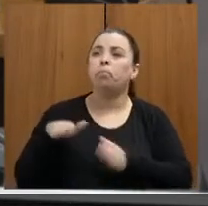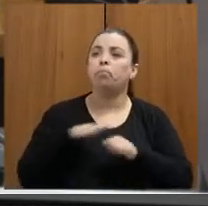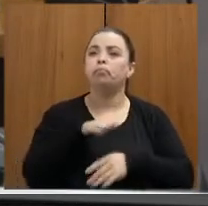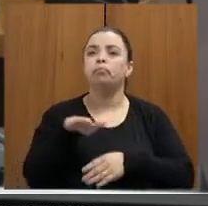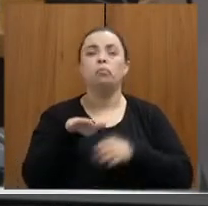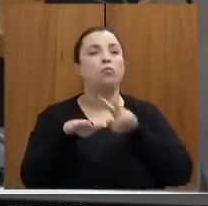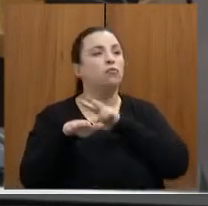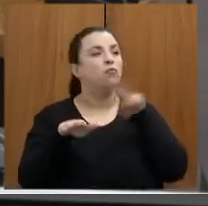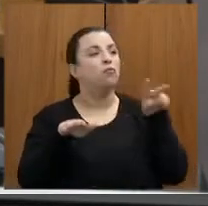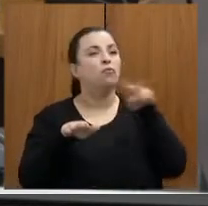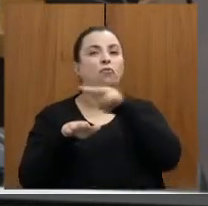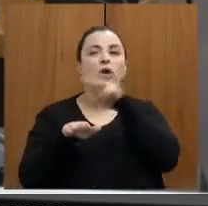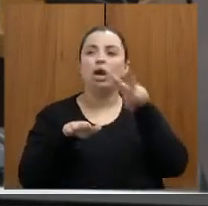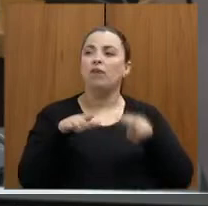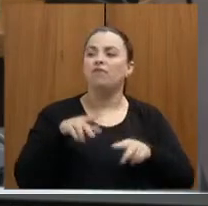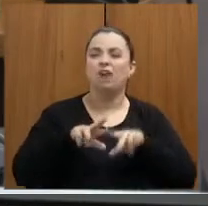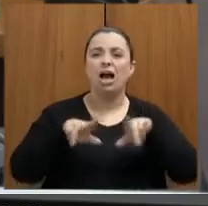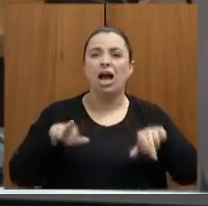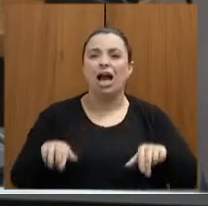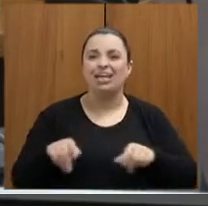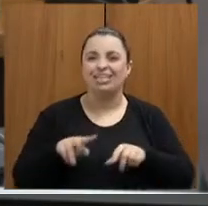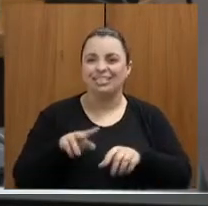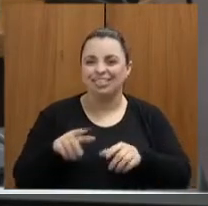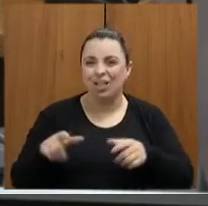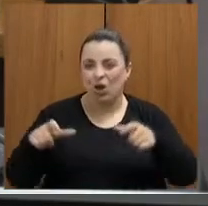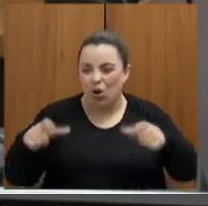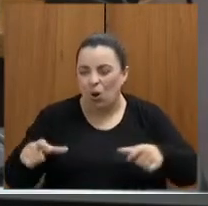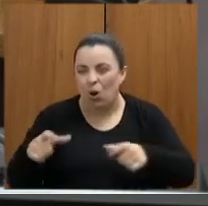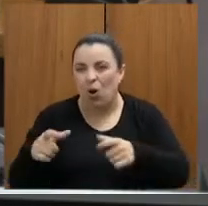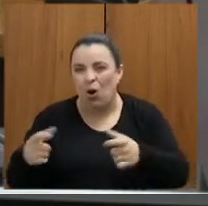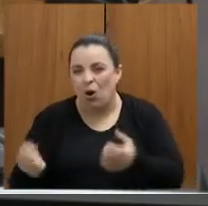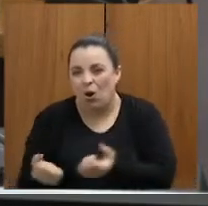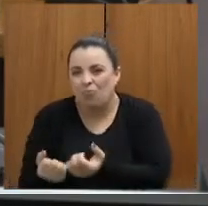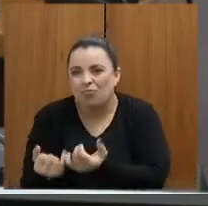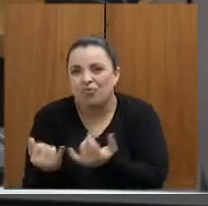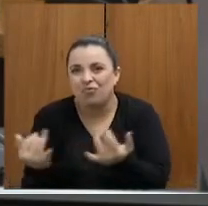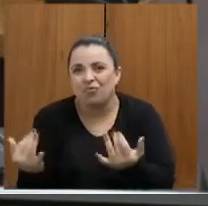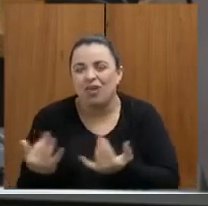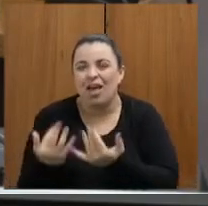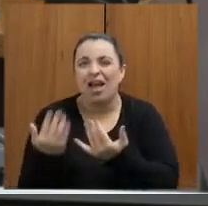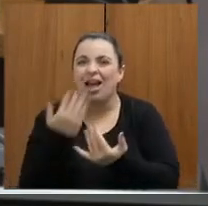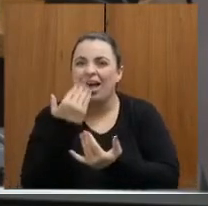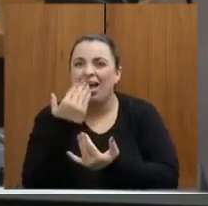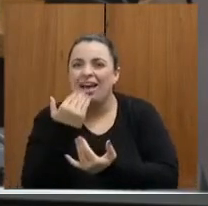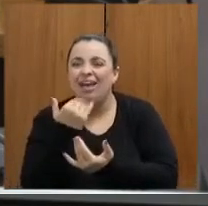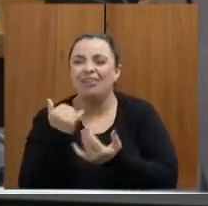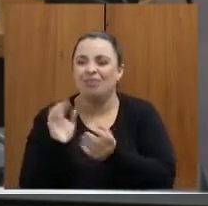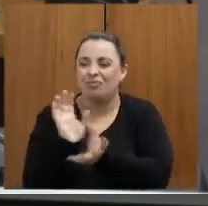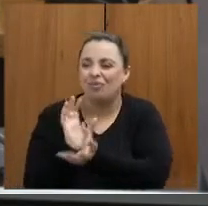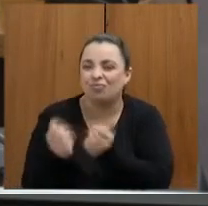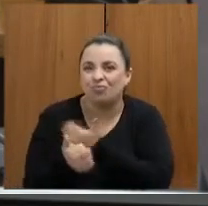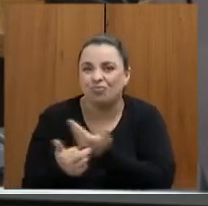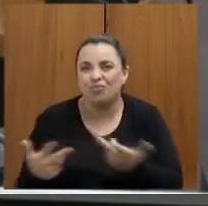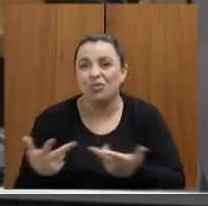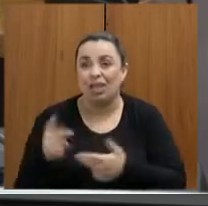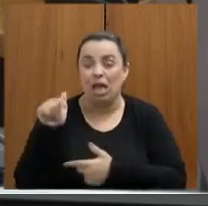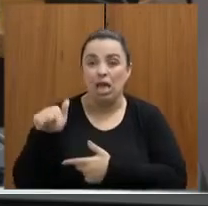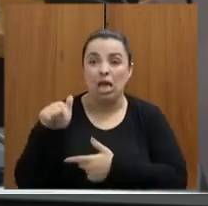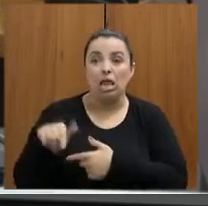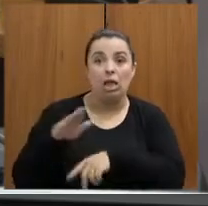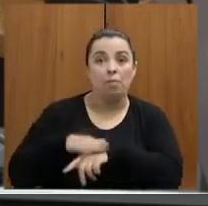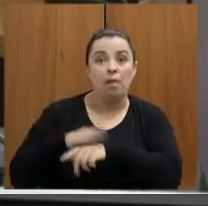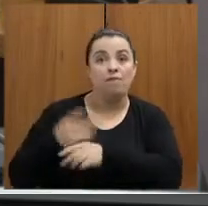terra ali do quintal da casa e vai produzir Norte ele sai um grande parte das hortaliças aí do nosso Estado né